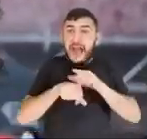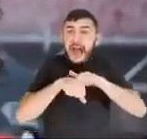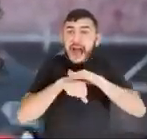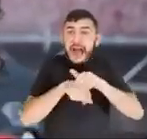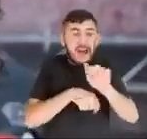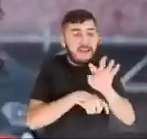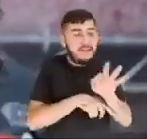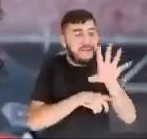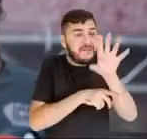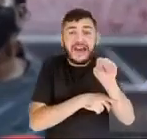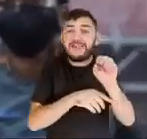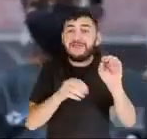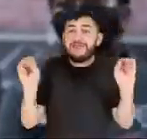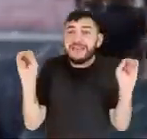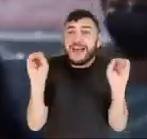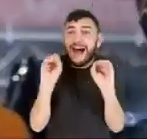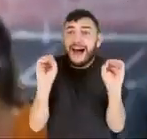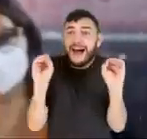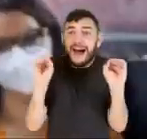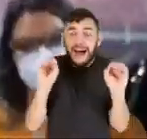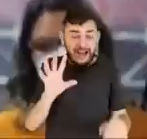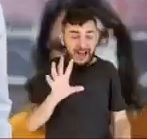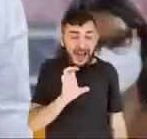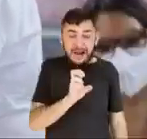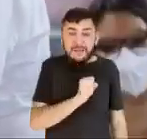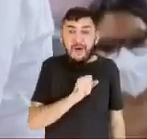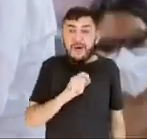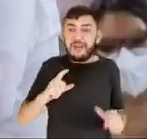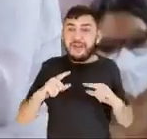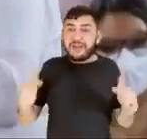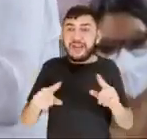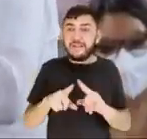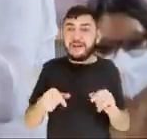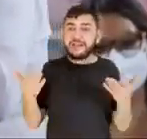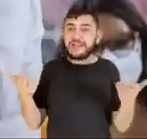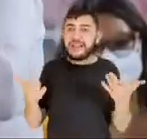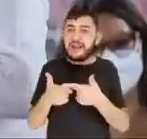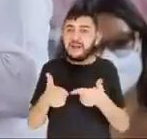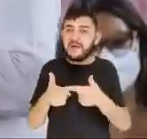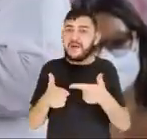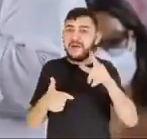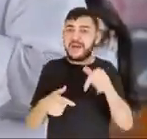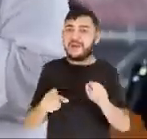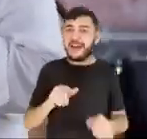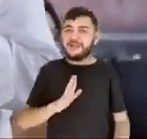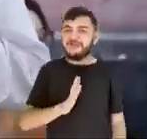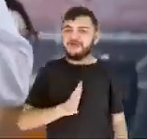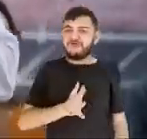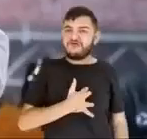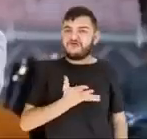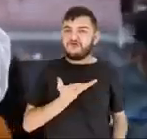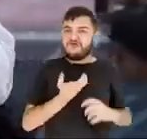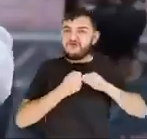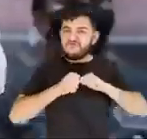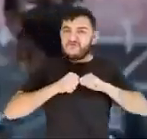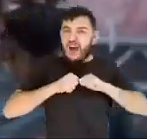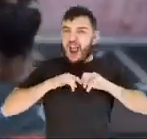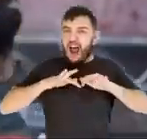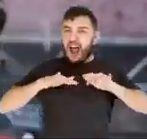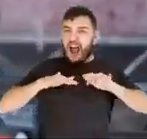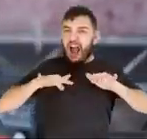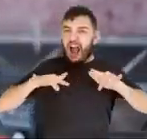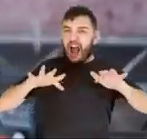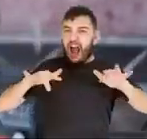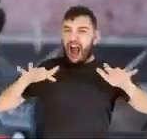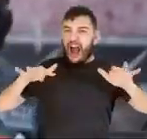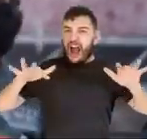uma crise de transmissão de ódio. Sabe, é ódio ventilando 24 horas por dia da boca dessa gente.